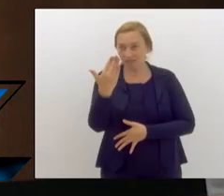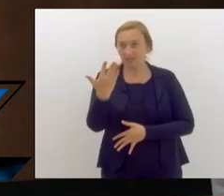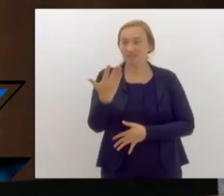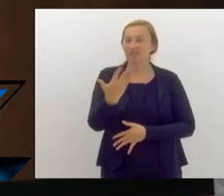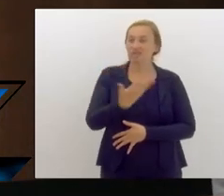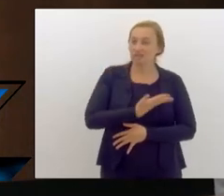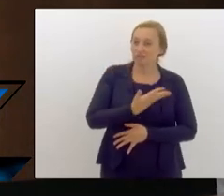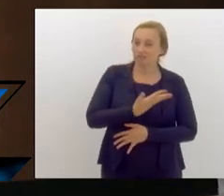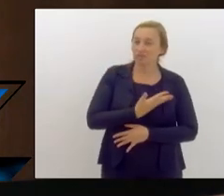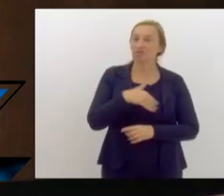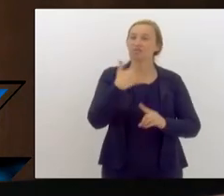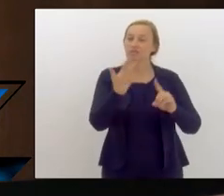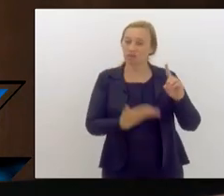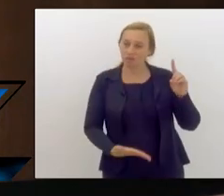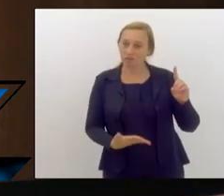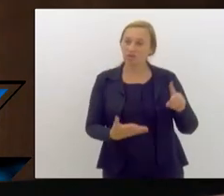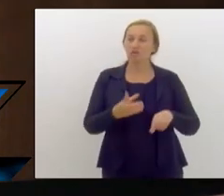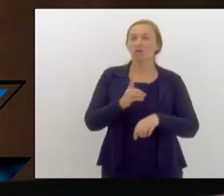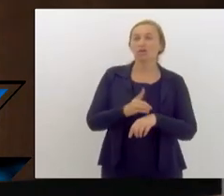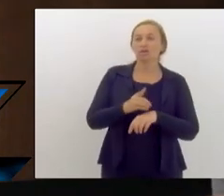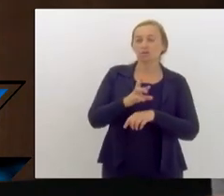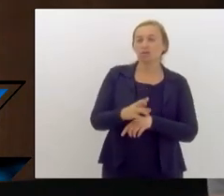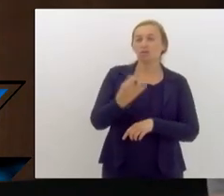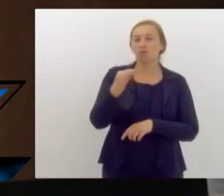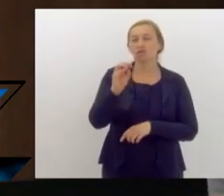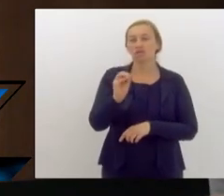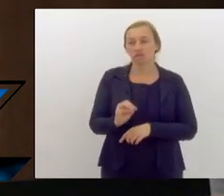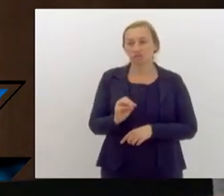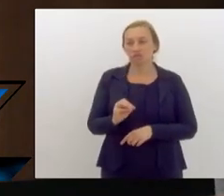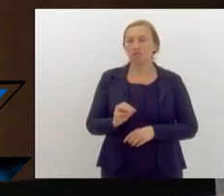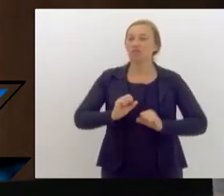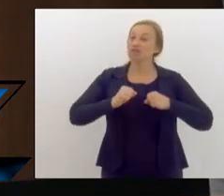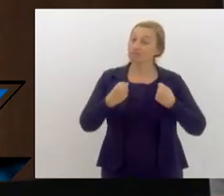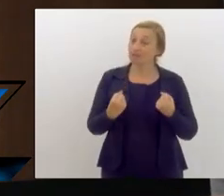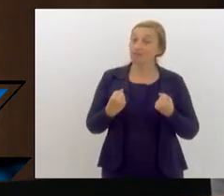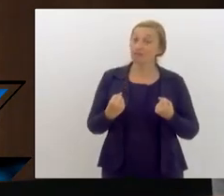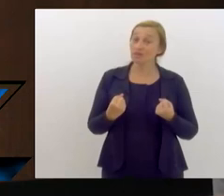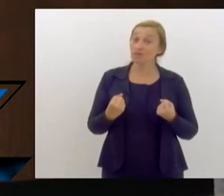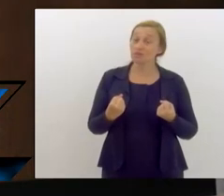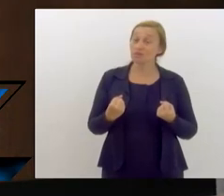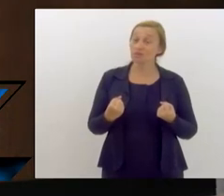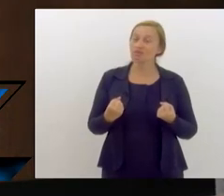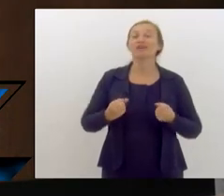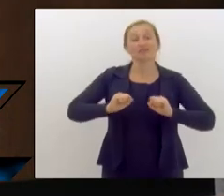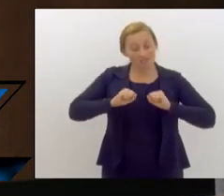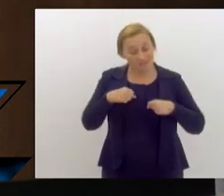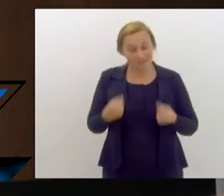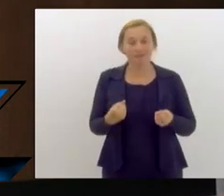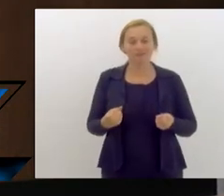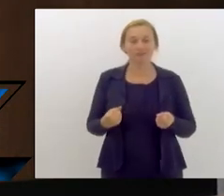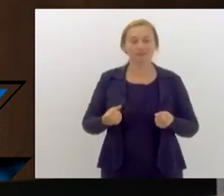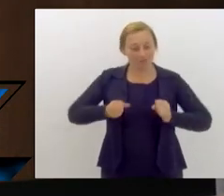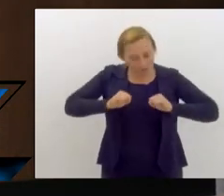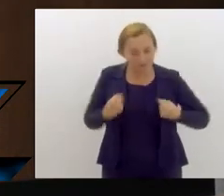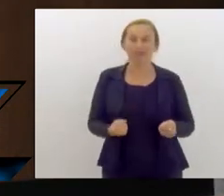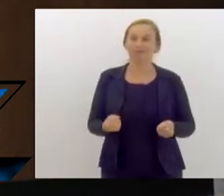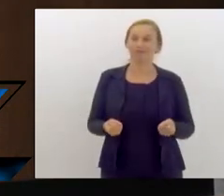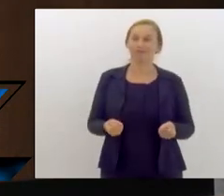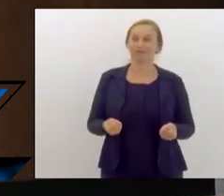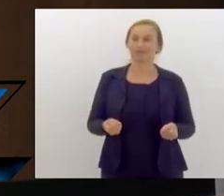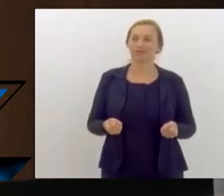por essa honraria ao Dr rosileiro Azambuja que é um defensor defensor e Defensor